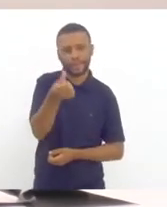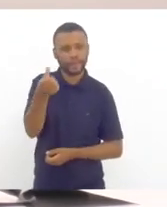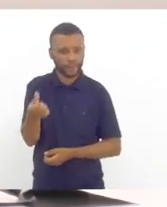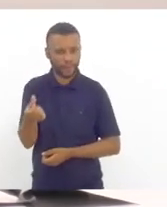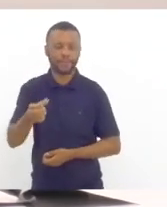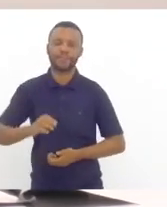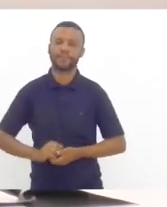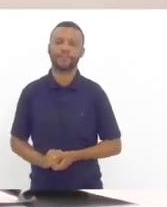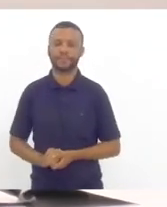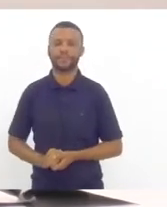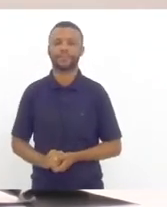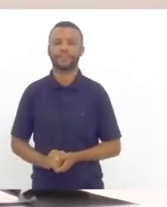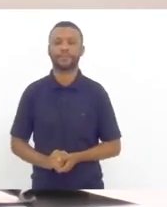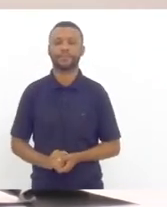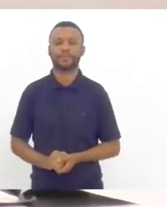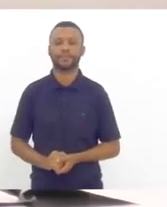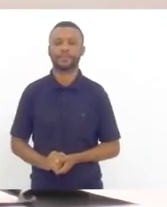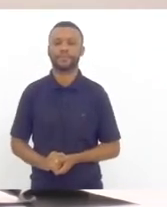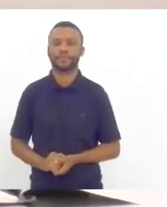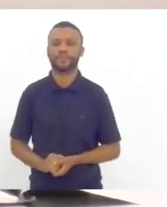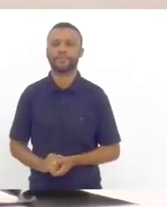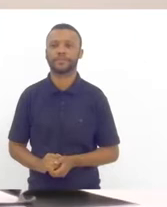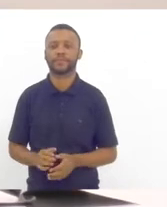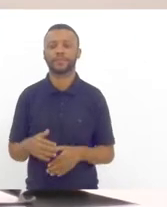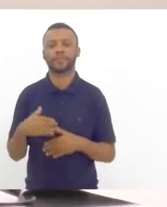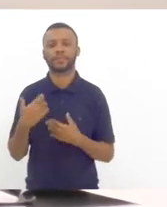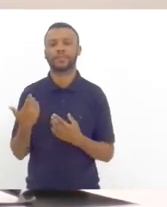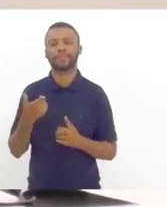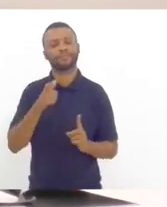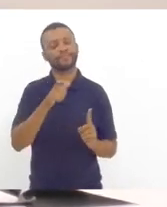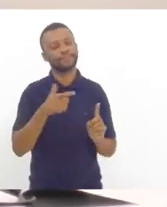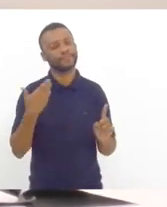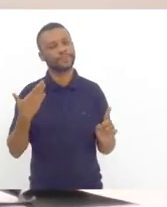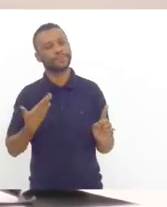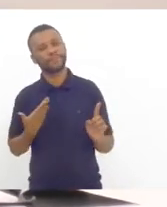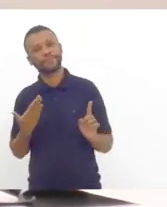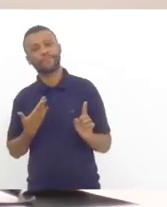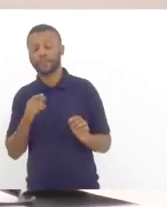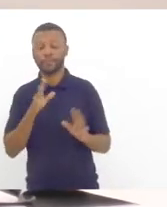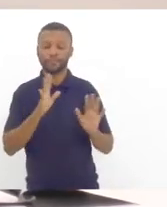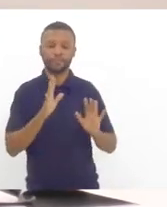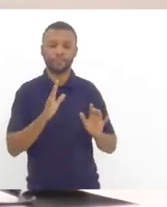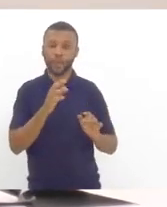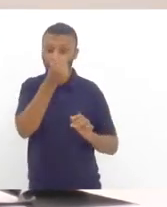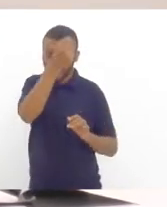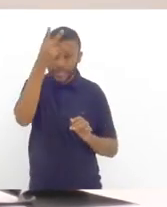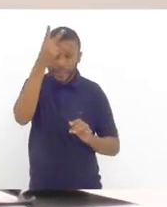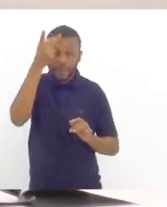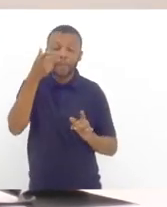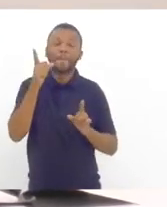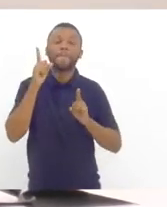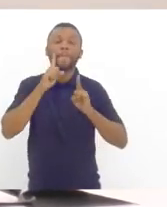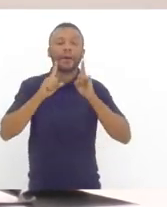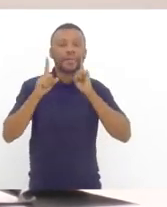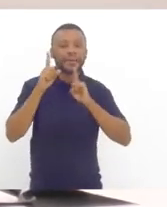76º. E a nossa querida Maricá,